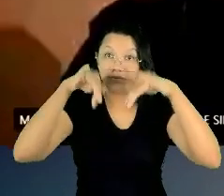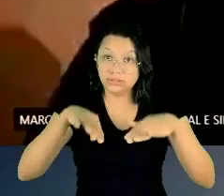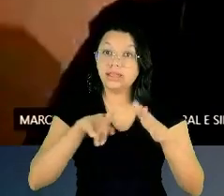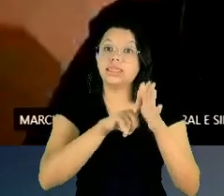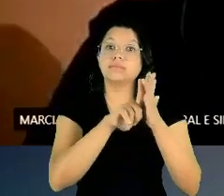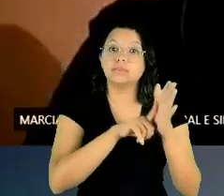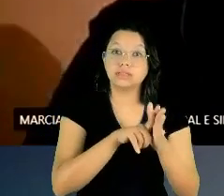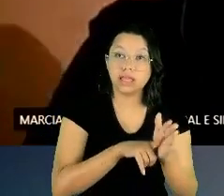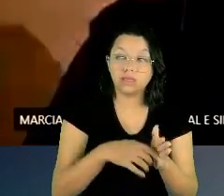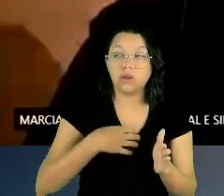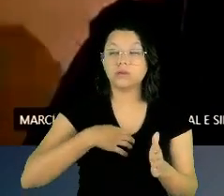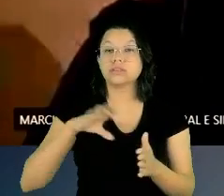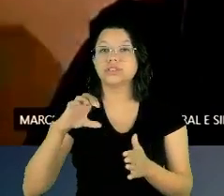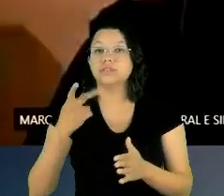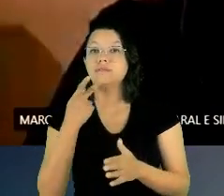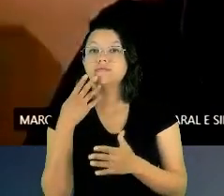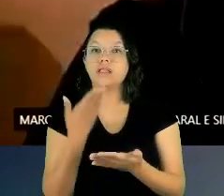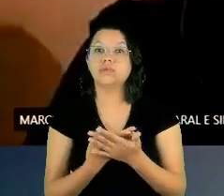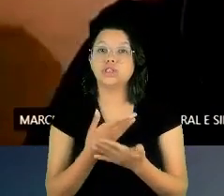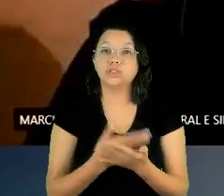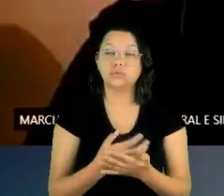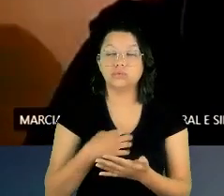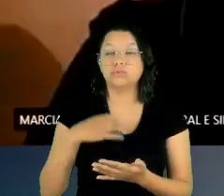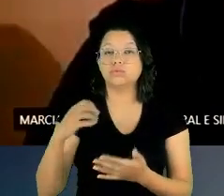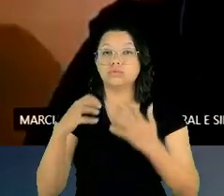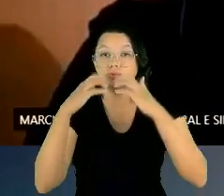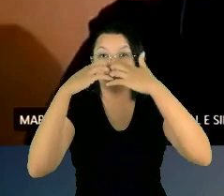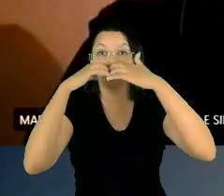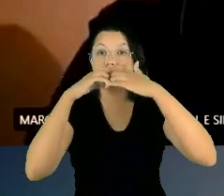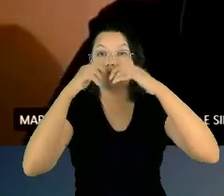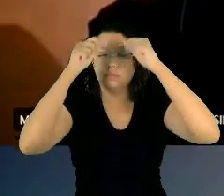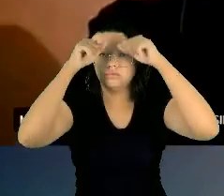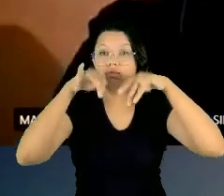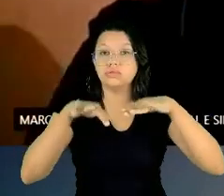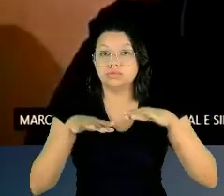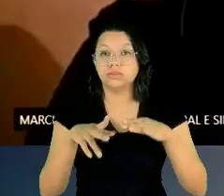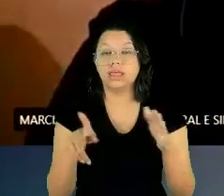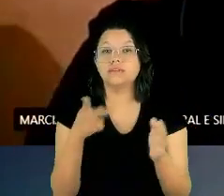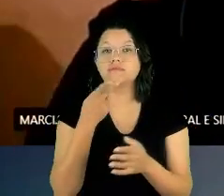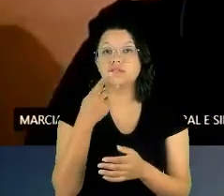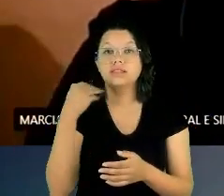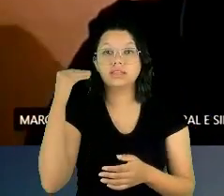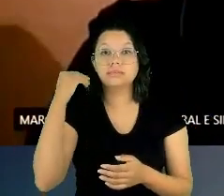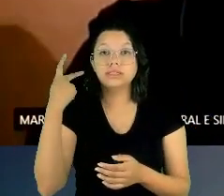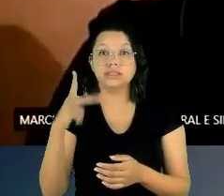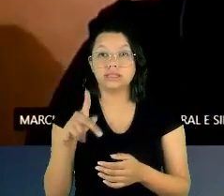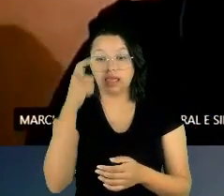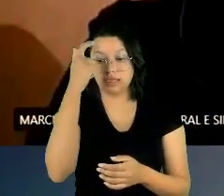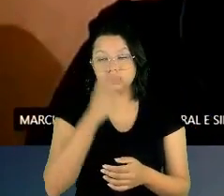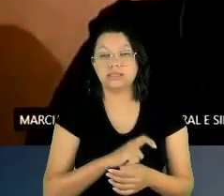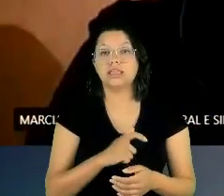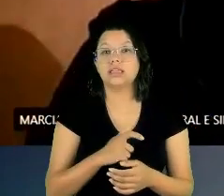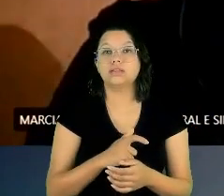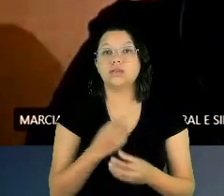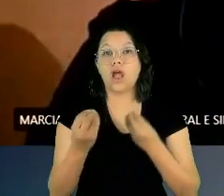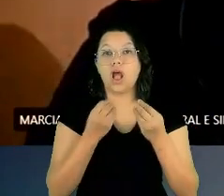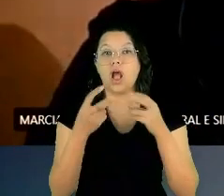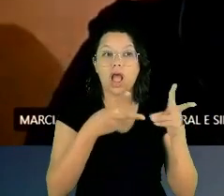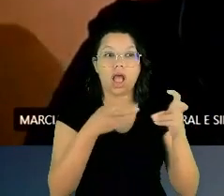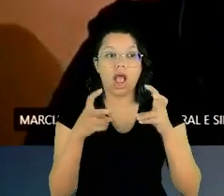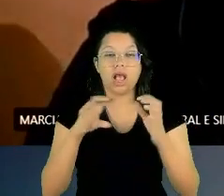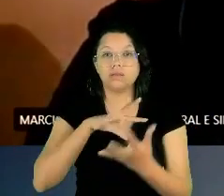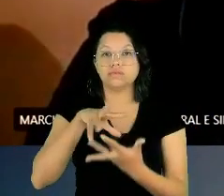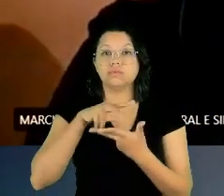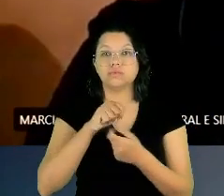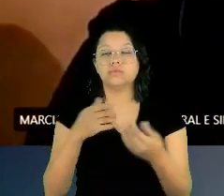legal porque ela, além de pesquisadora, cientista, e fala dos estudos científicos neurobiológicos do cérebro do autista, ela conta a experiência dela como autista, como